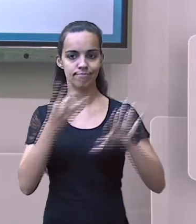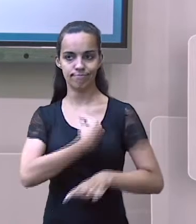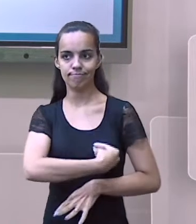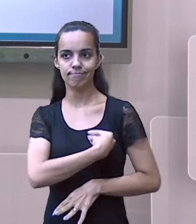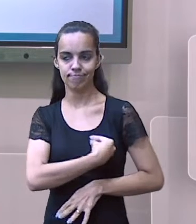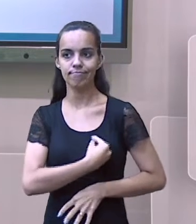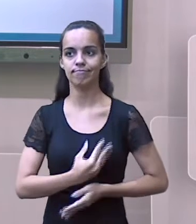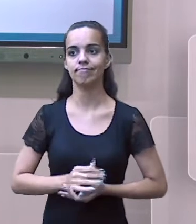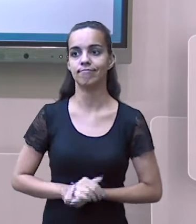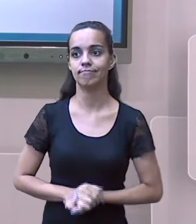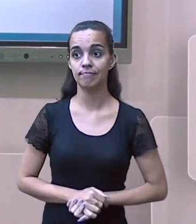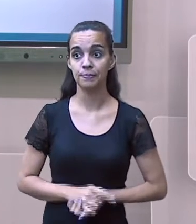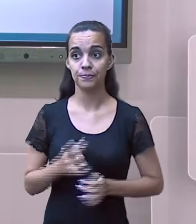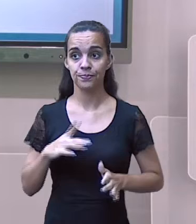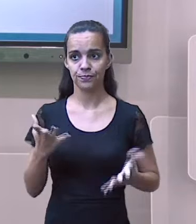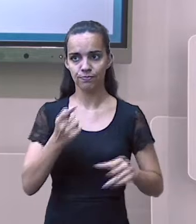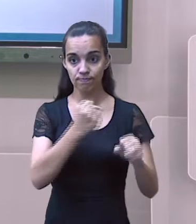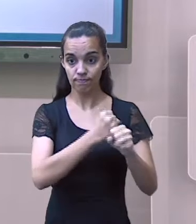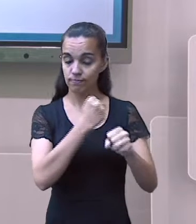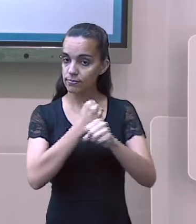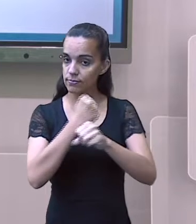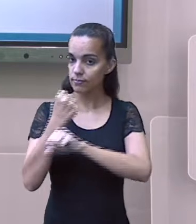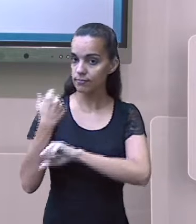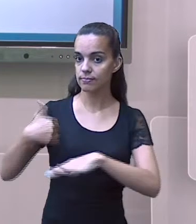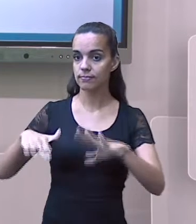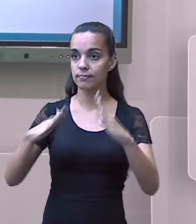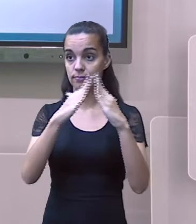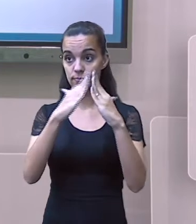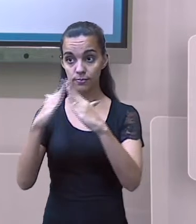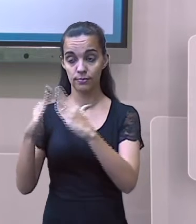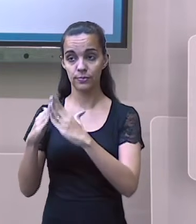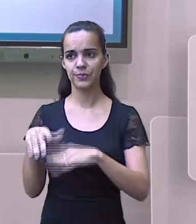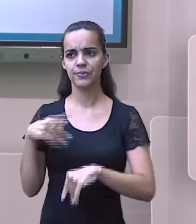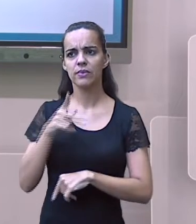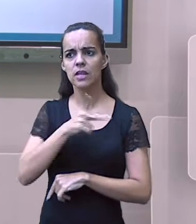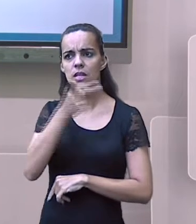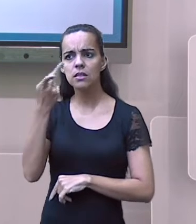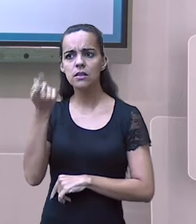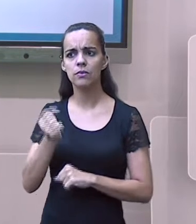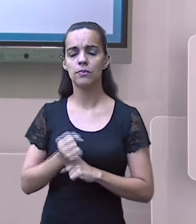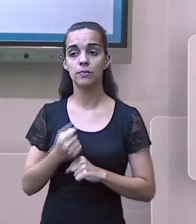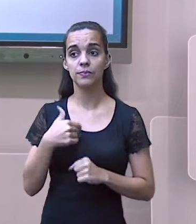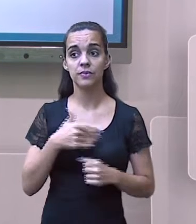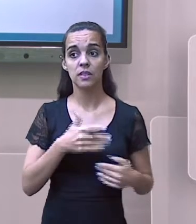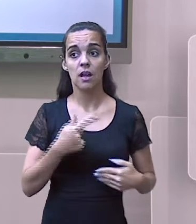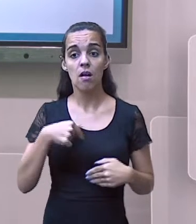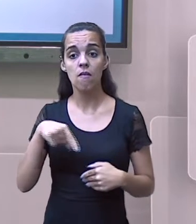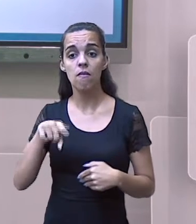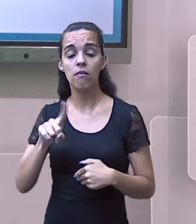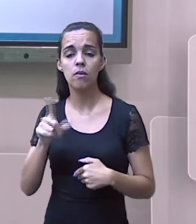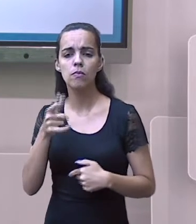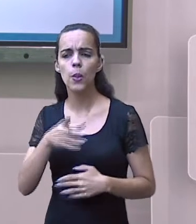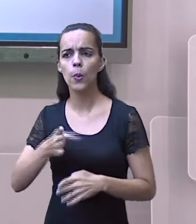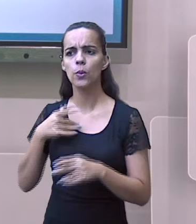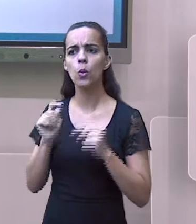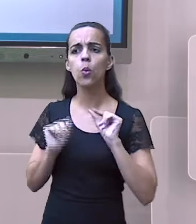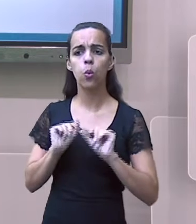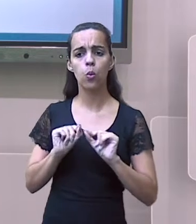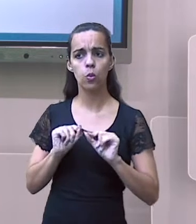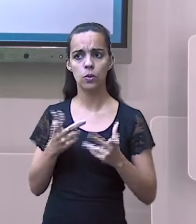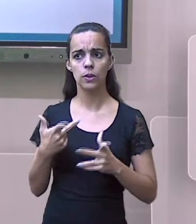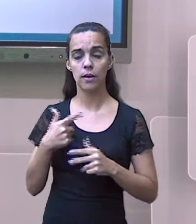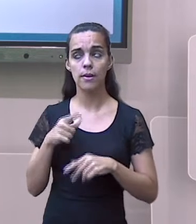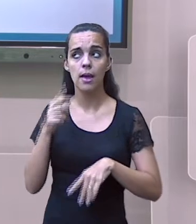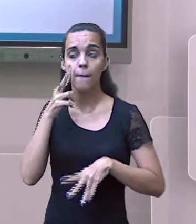ambientes. Ao construir as suas moradias, as pessoas elas levam em consideração o